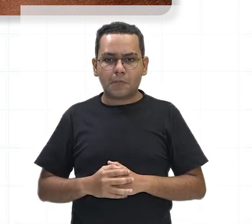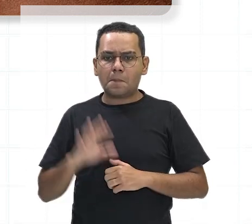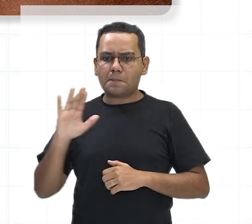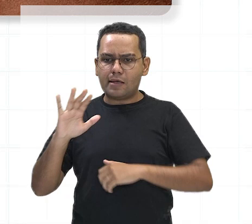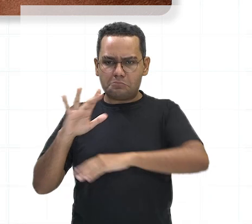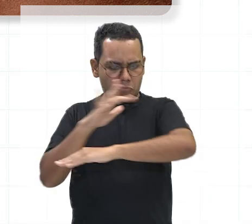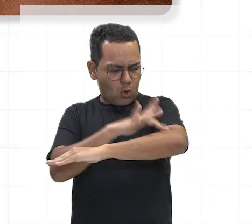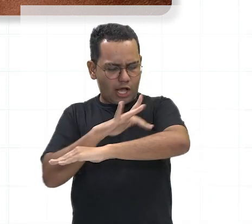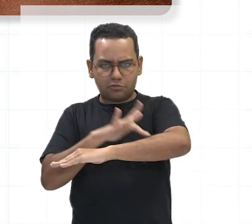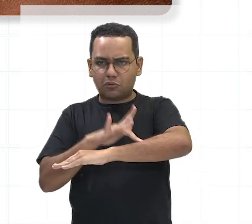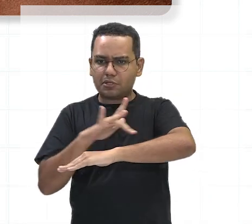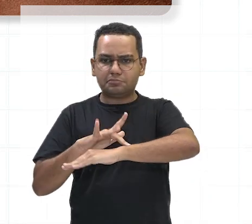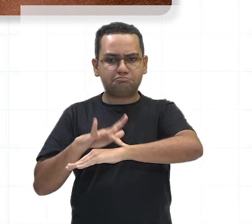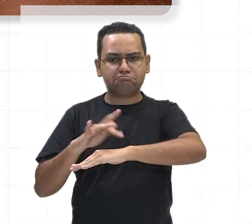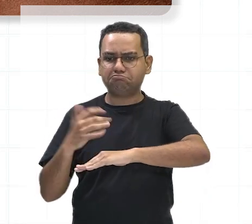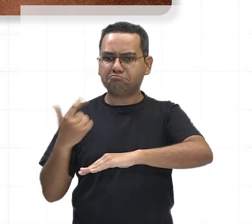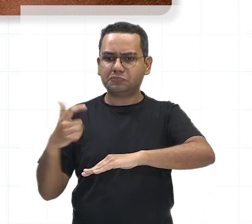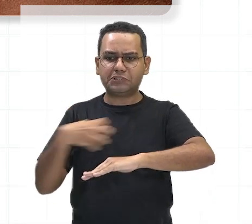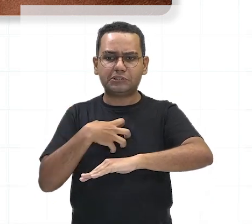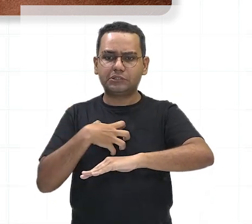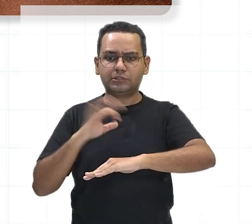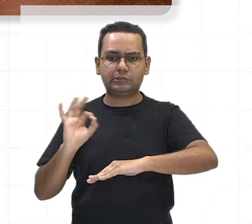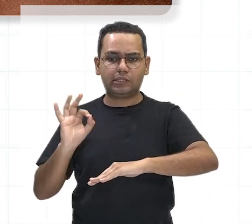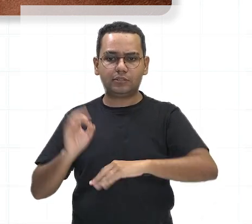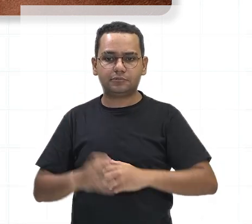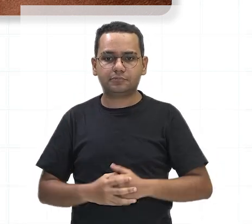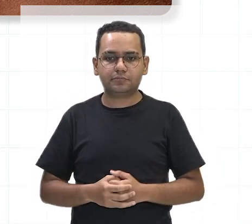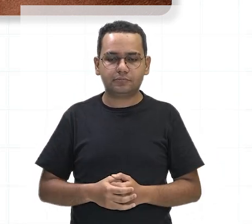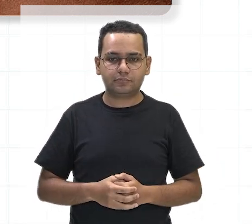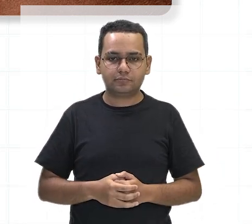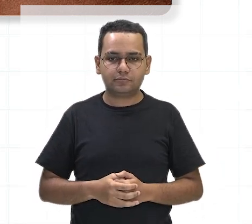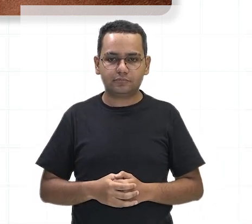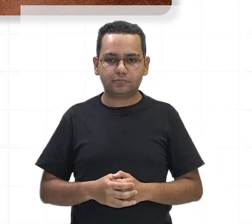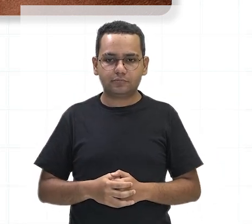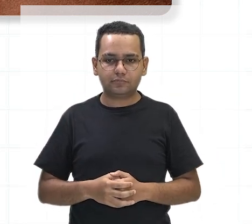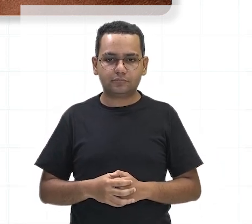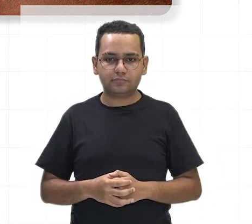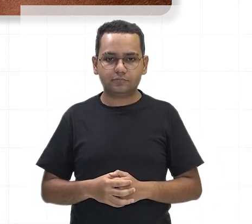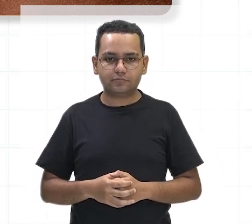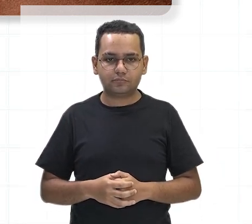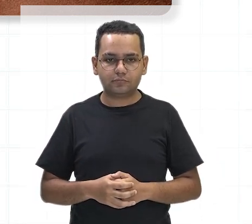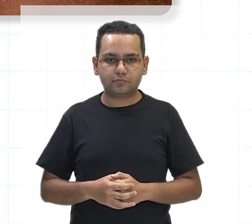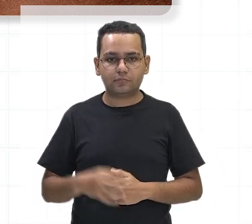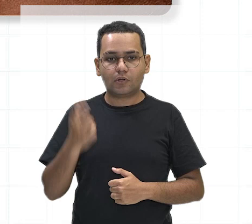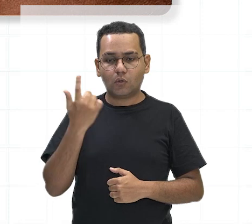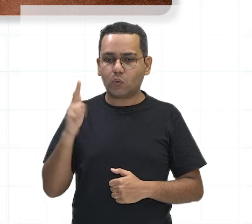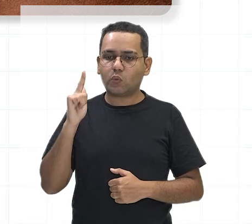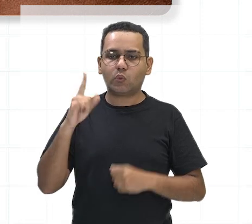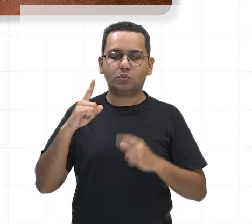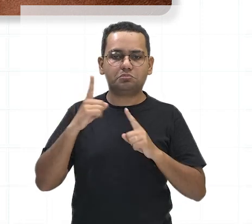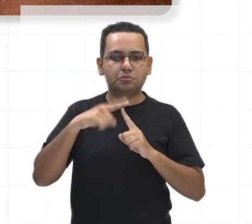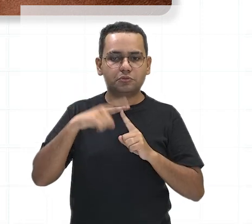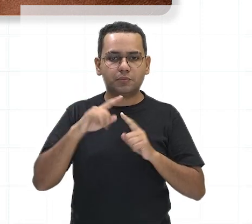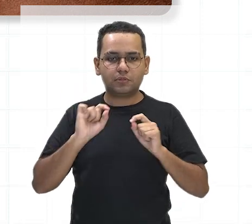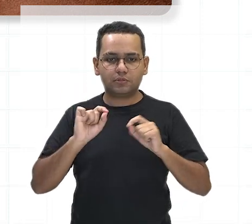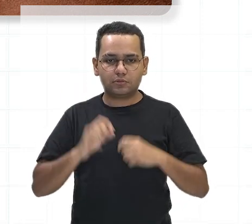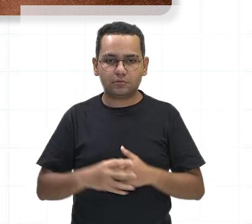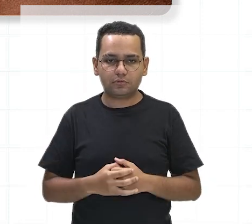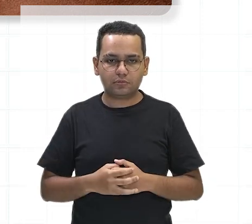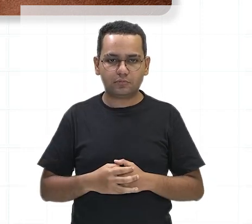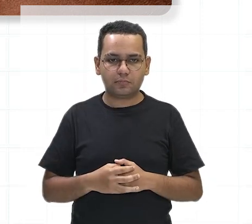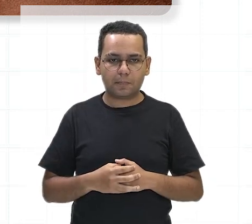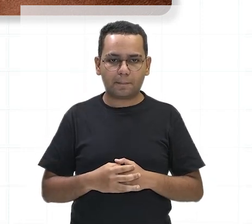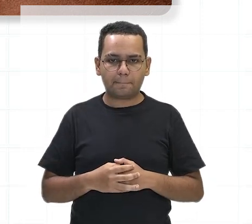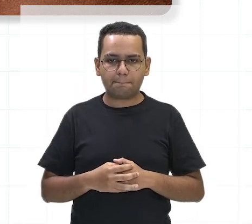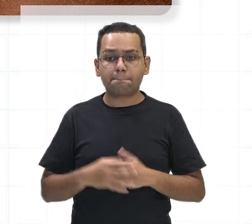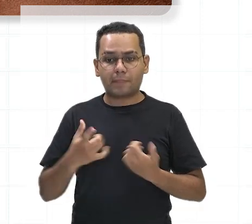não vai sentir, ela perdeu a sensibilidade nessa área. Além disso, a gente tem aí outros sintomas como o sumiço de